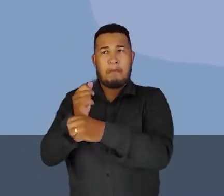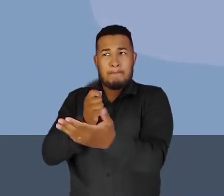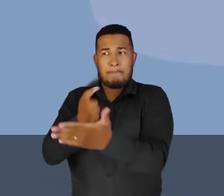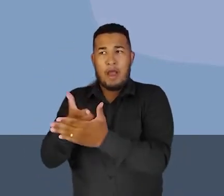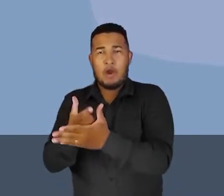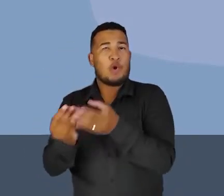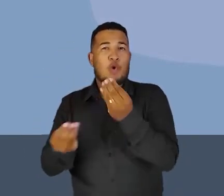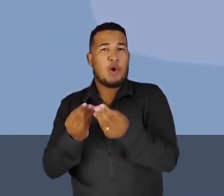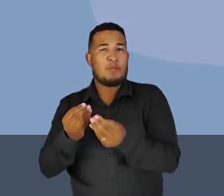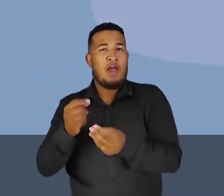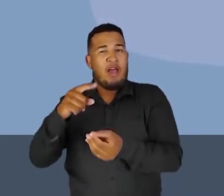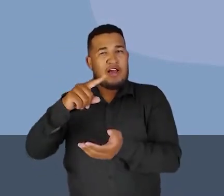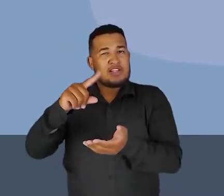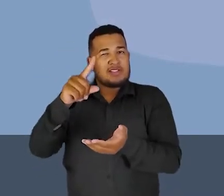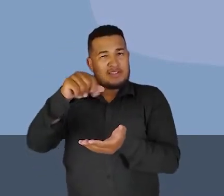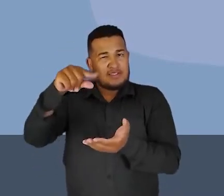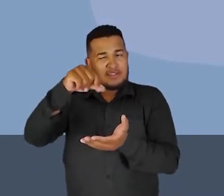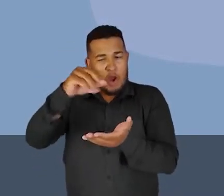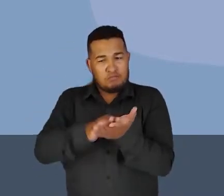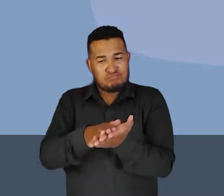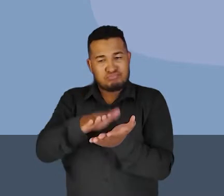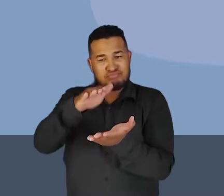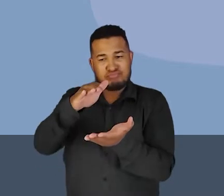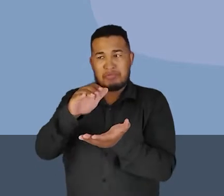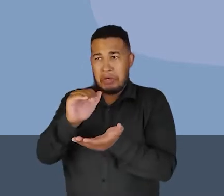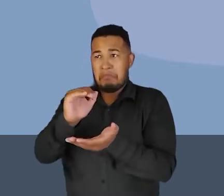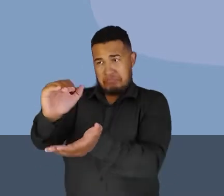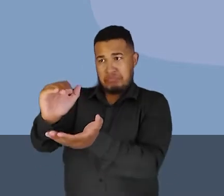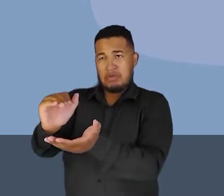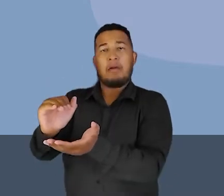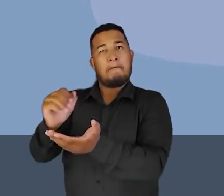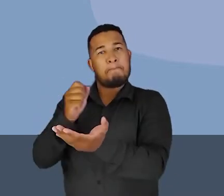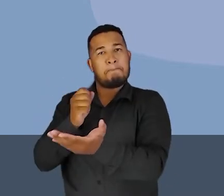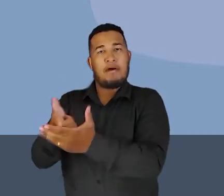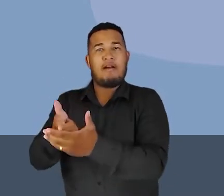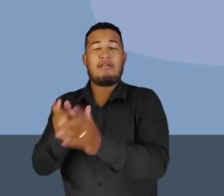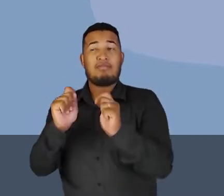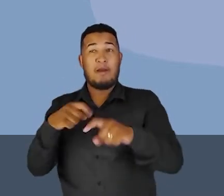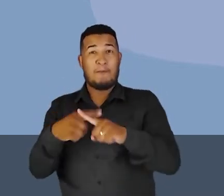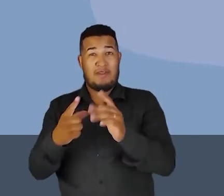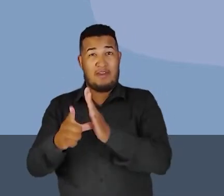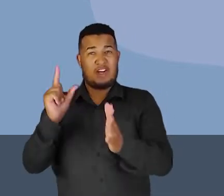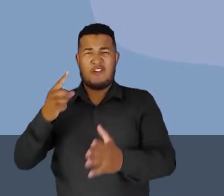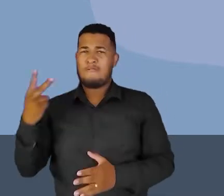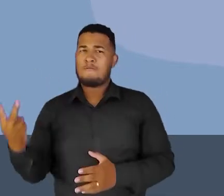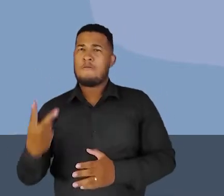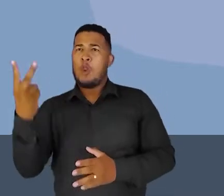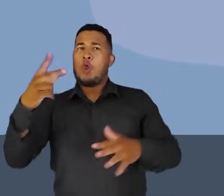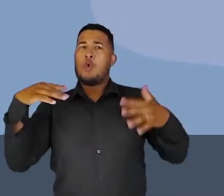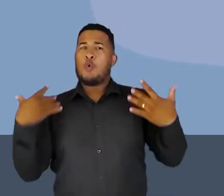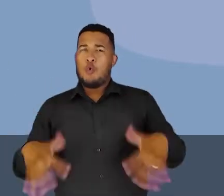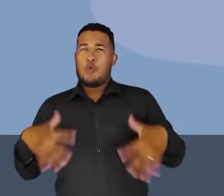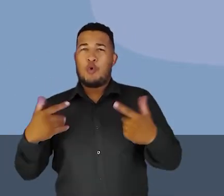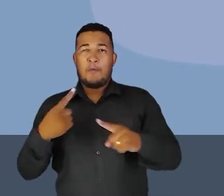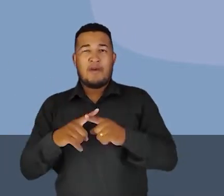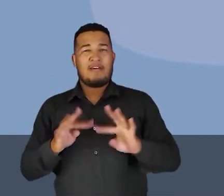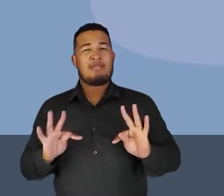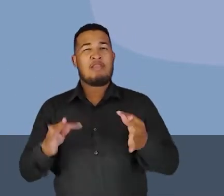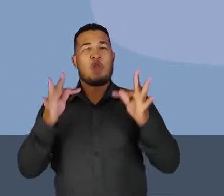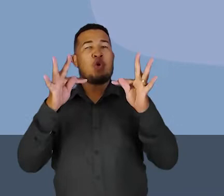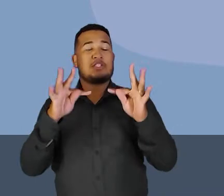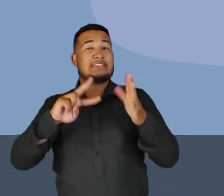pagamento. Isso por quê? Porque ele tinha um alto valor de mercado, né? Se a gente for pensar em recursos tecnológicos, não